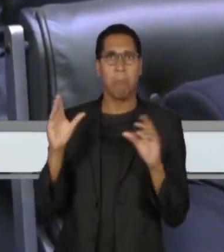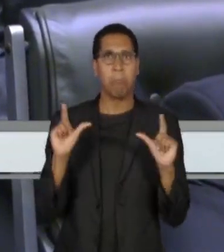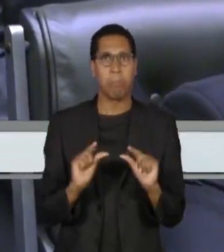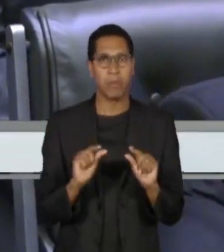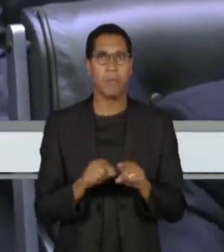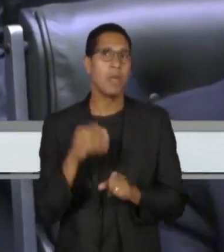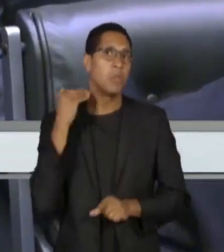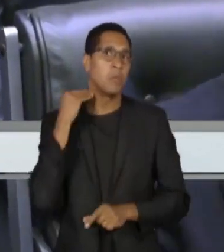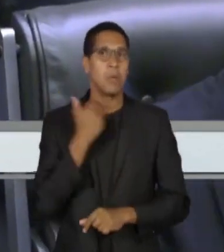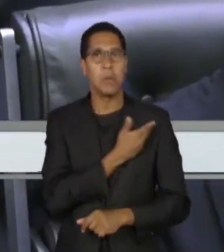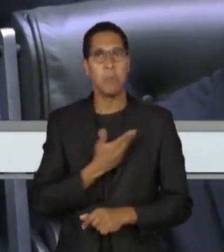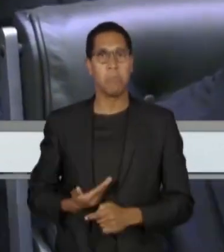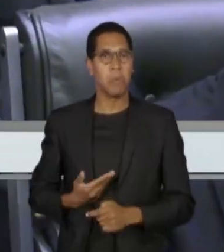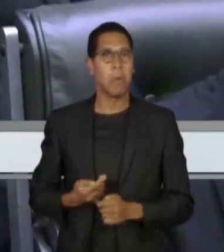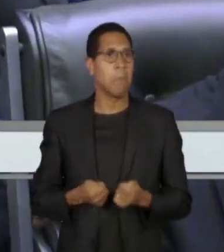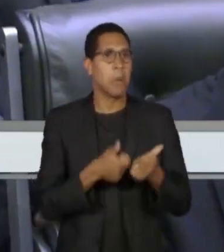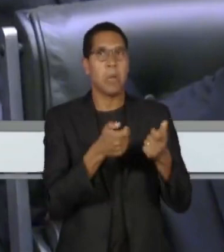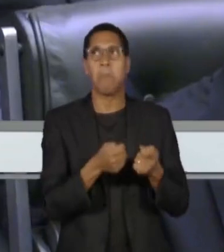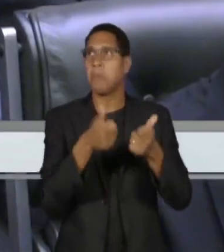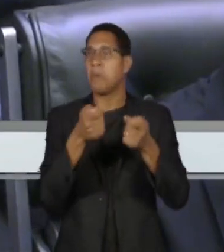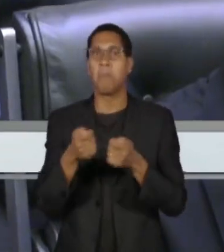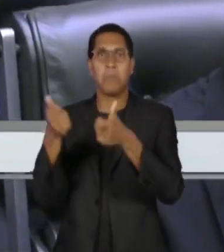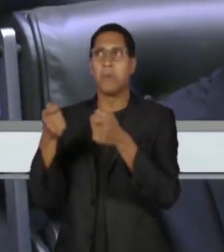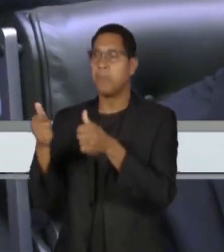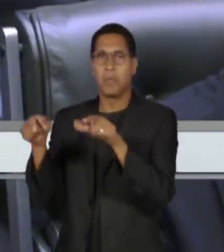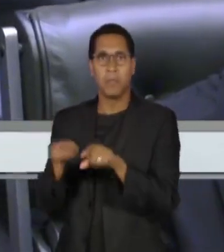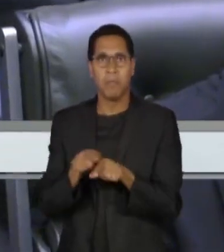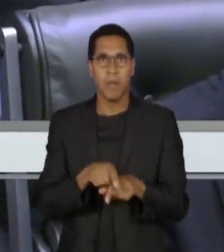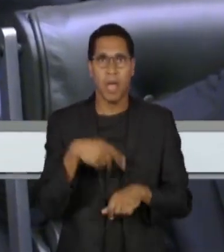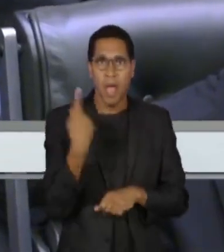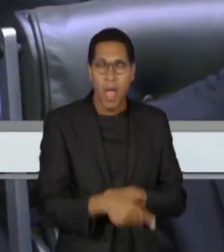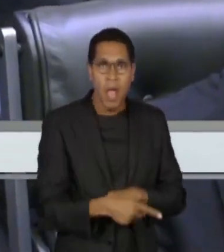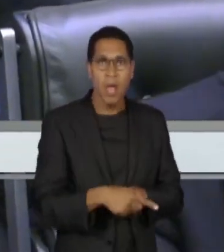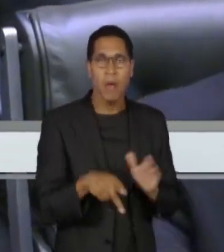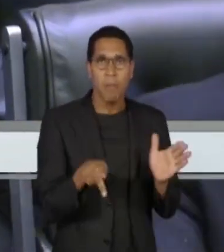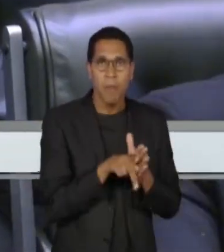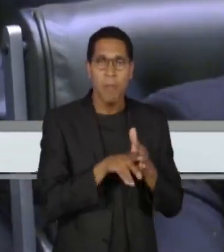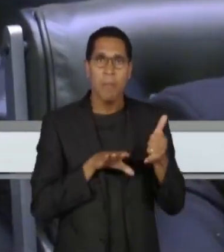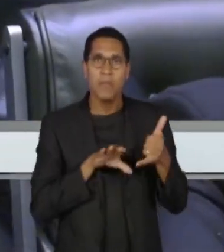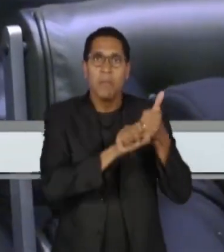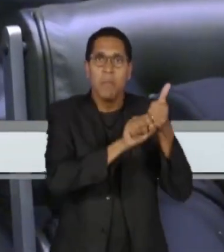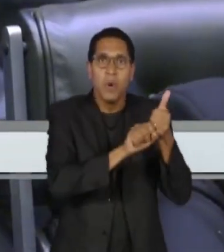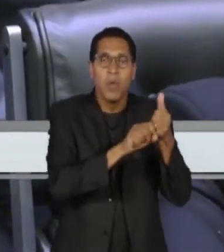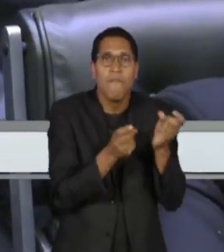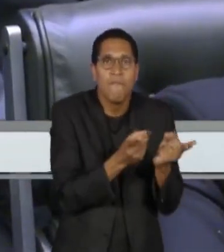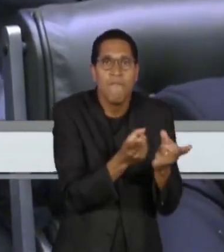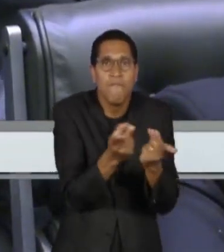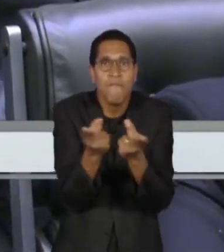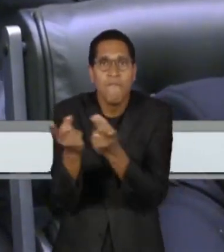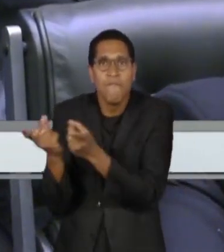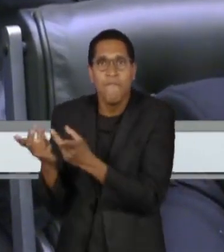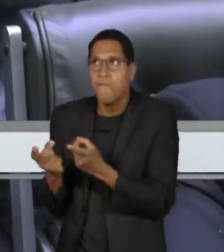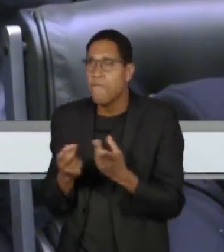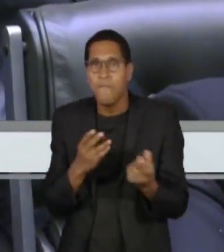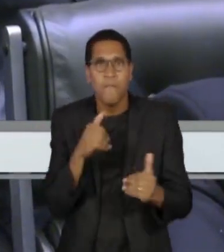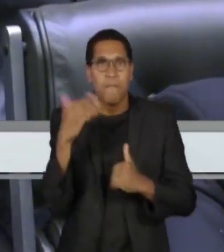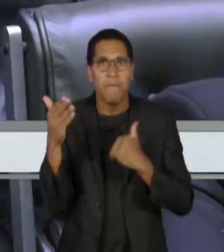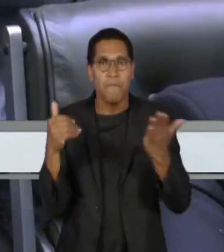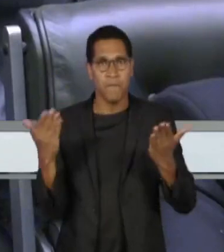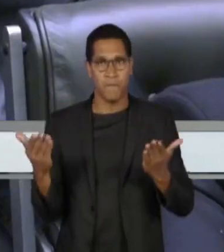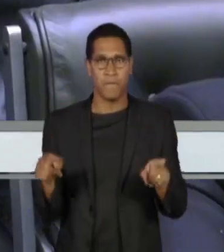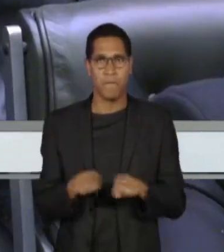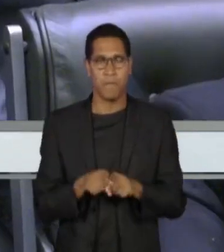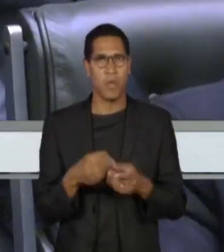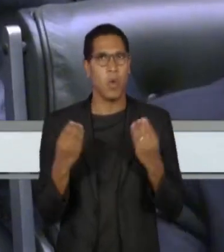públicos, entregar o patrimônio nacional. Os recursos do país foram rapinados para saciar a